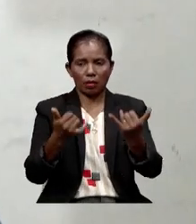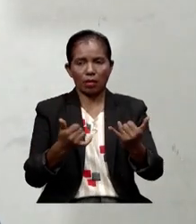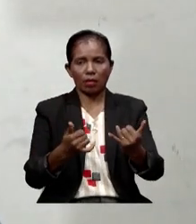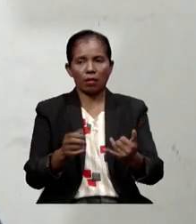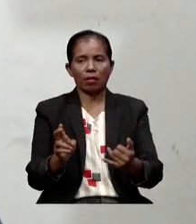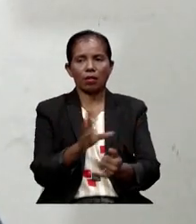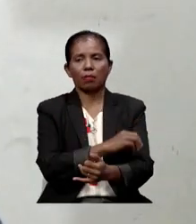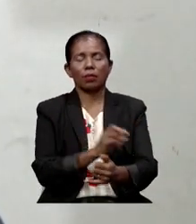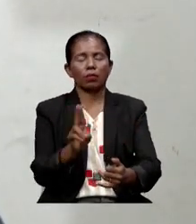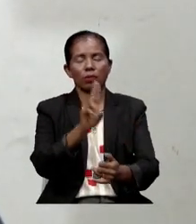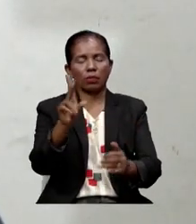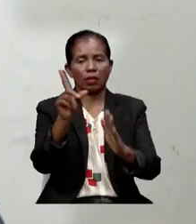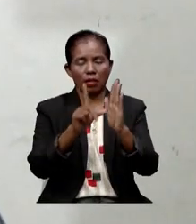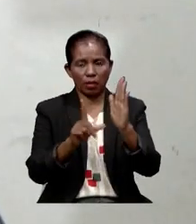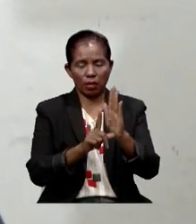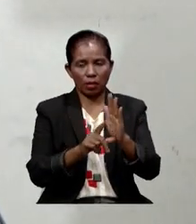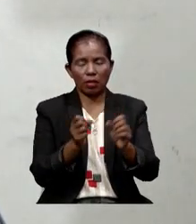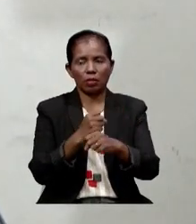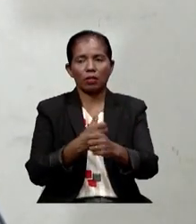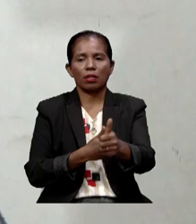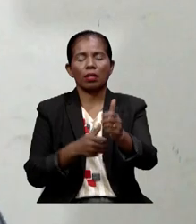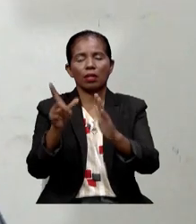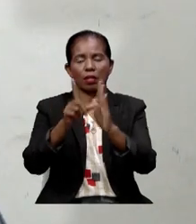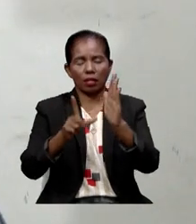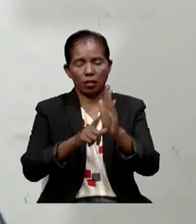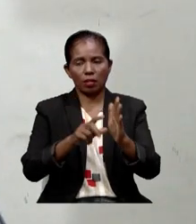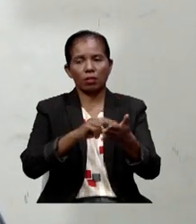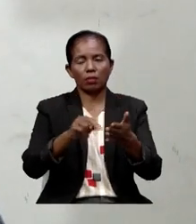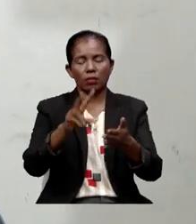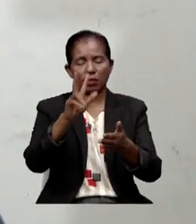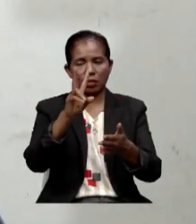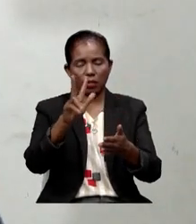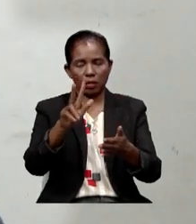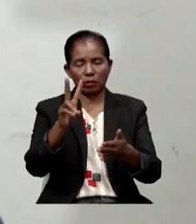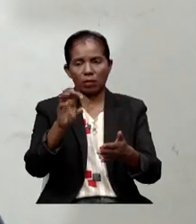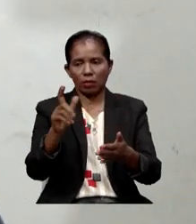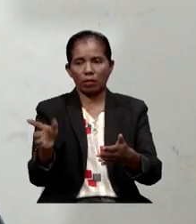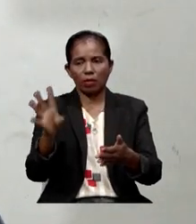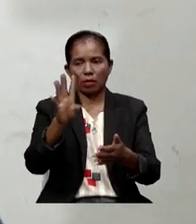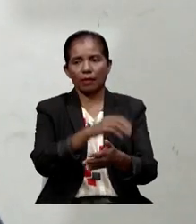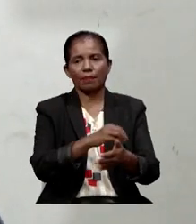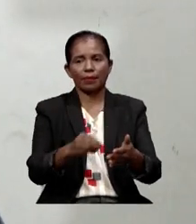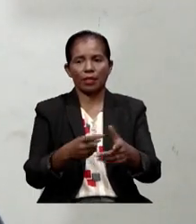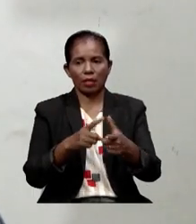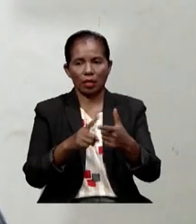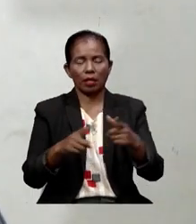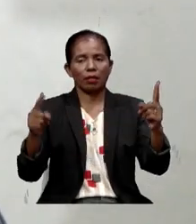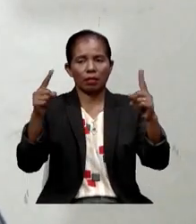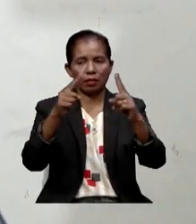ni executa lei decreto lei número 3 2024 primeira alteração do decreto 33 ne ba